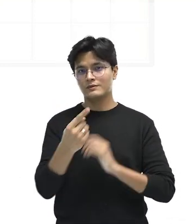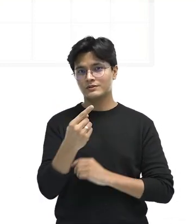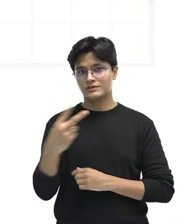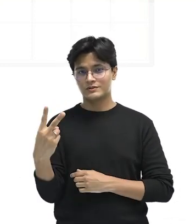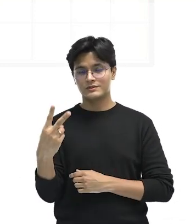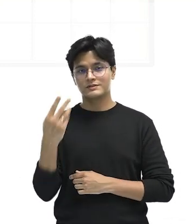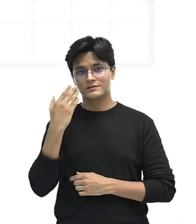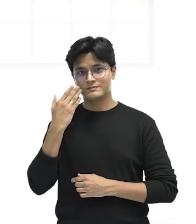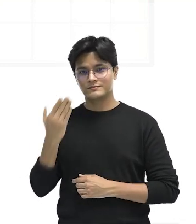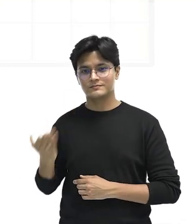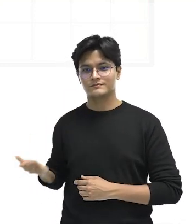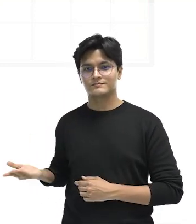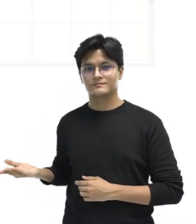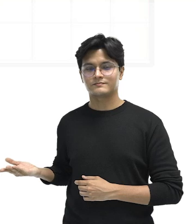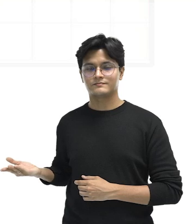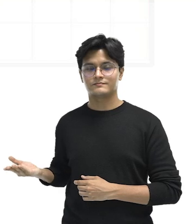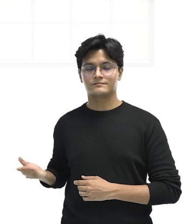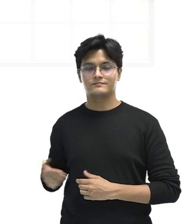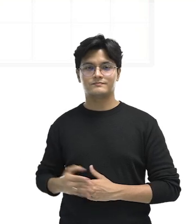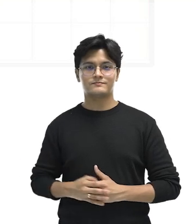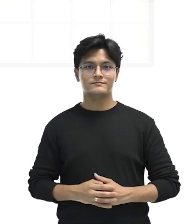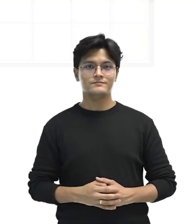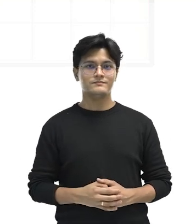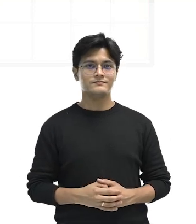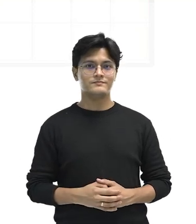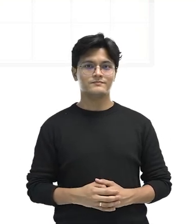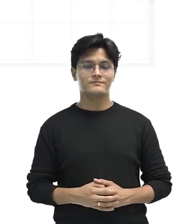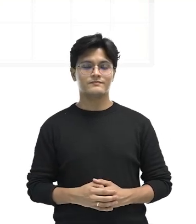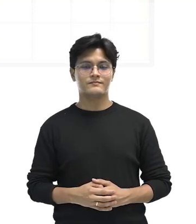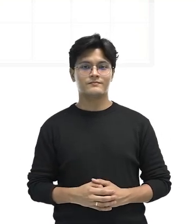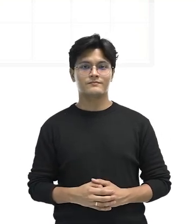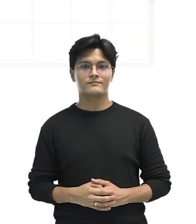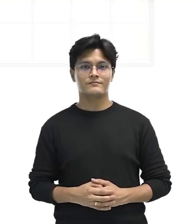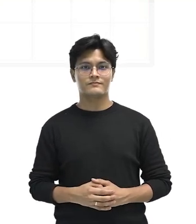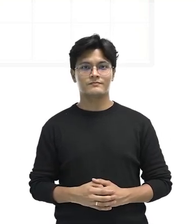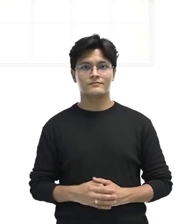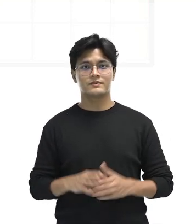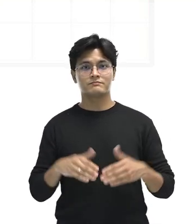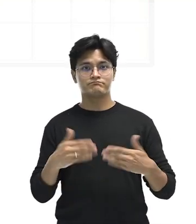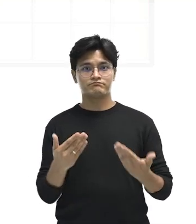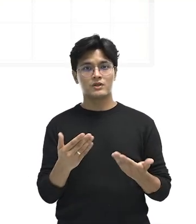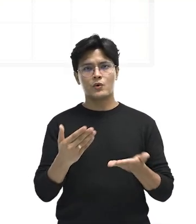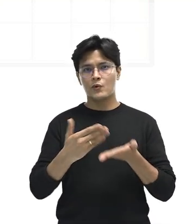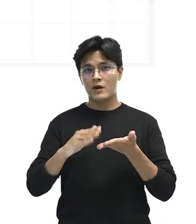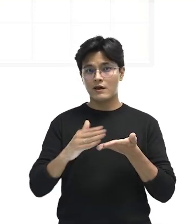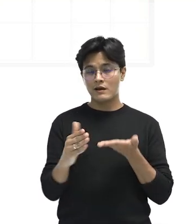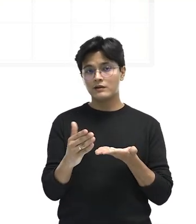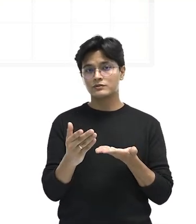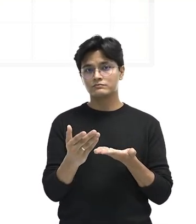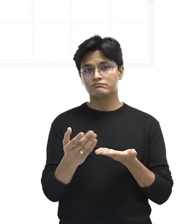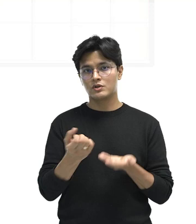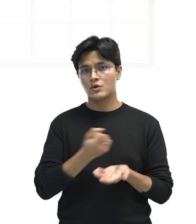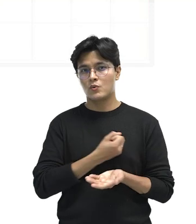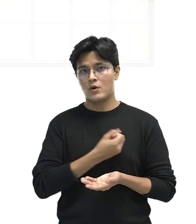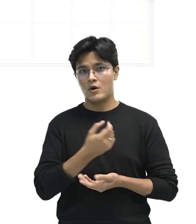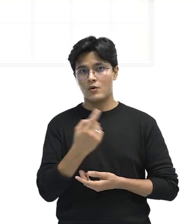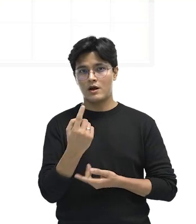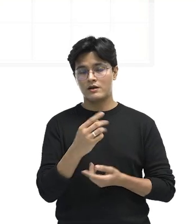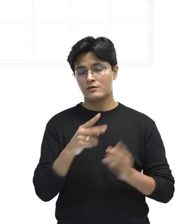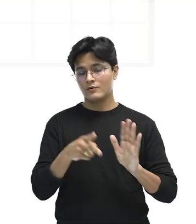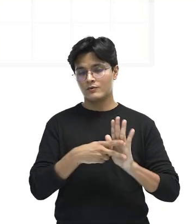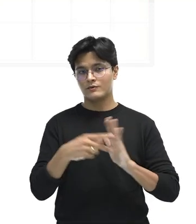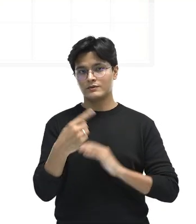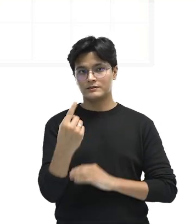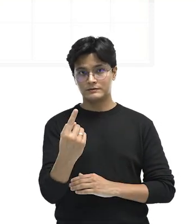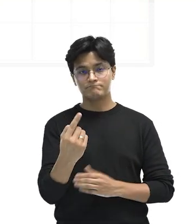2 vezes 6 é igual a 12. O resto aqui vai ser 1, tá? Eu quero continuar